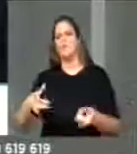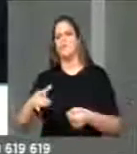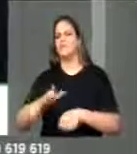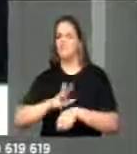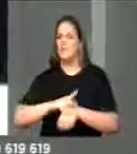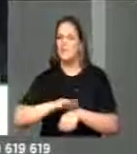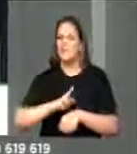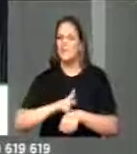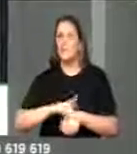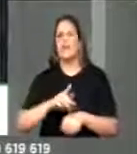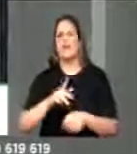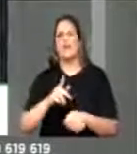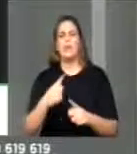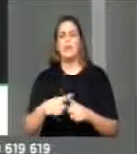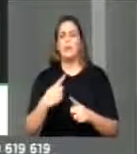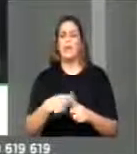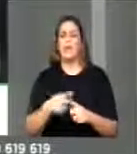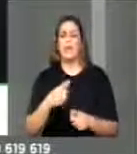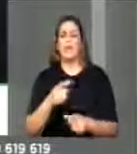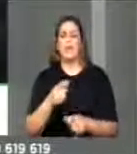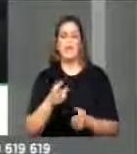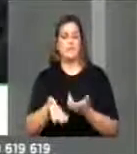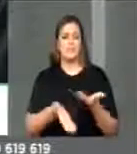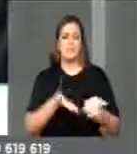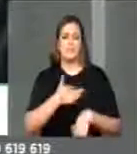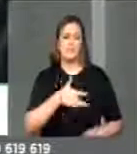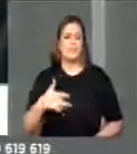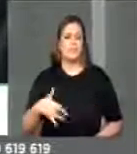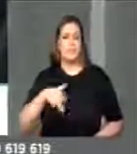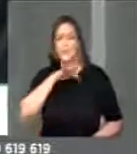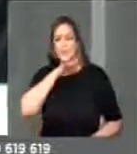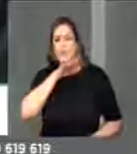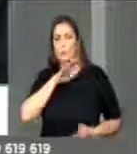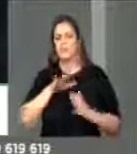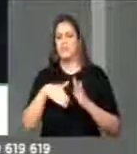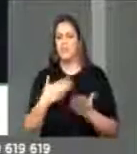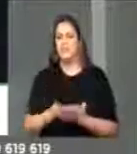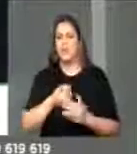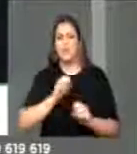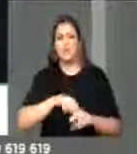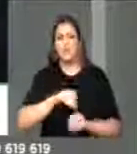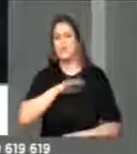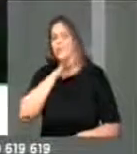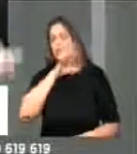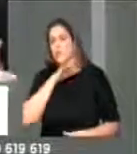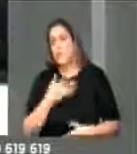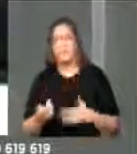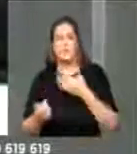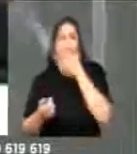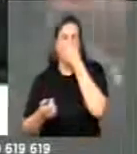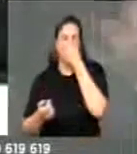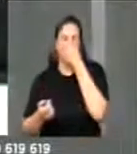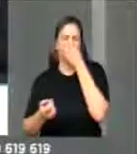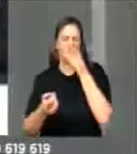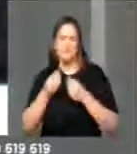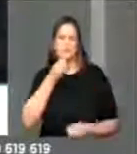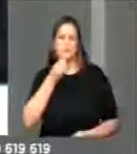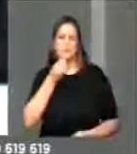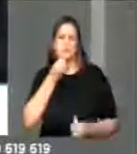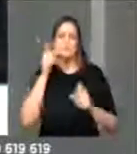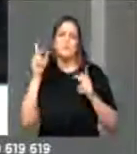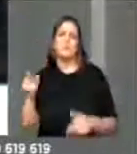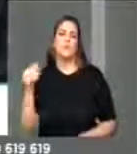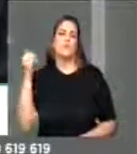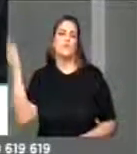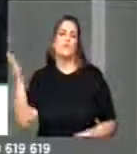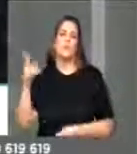sistema educacional que não cumpre também com aquelas atribuições que qualquer país desenvolvido do mundo